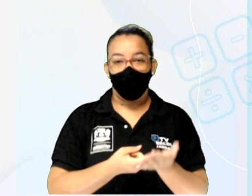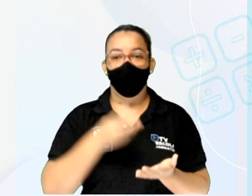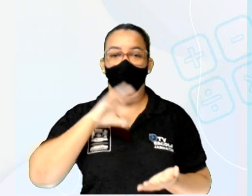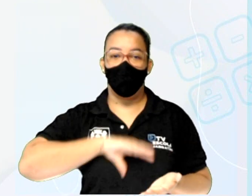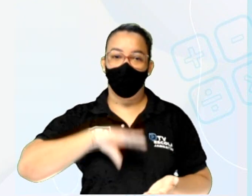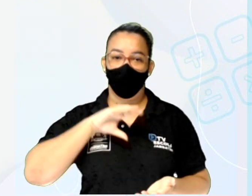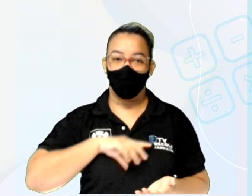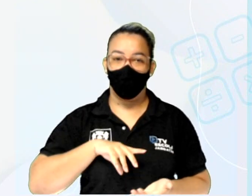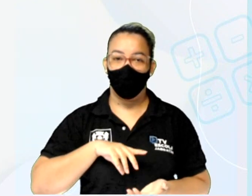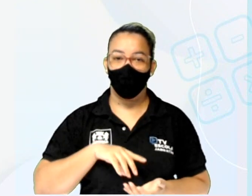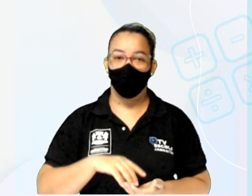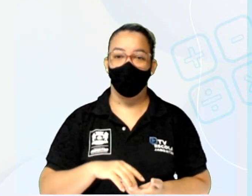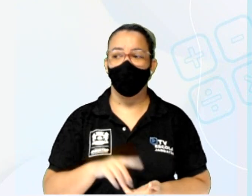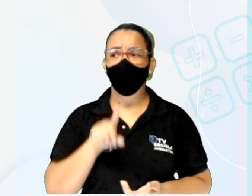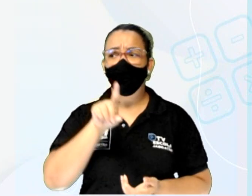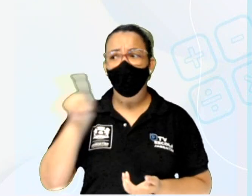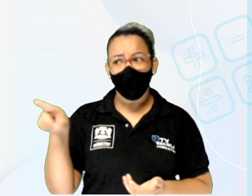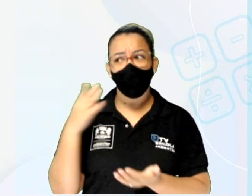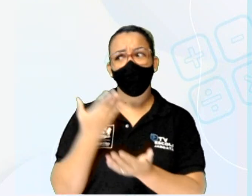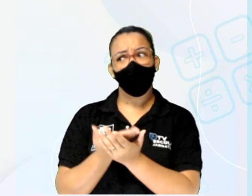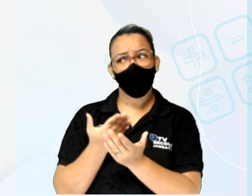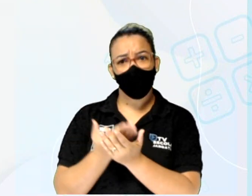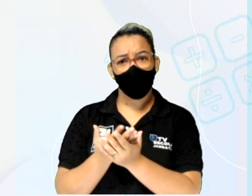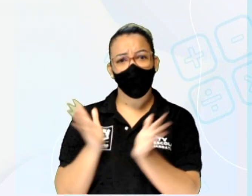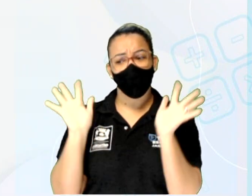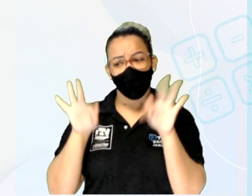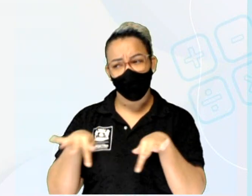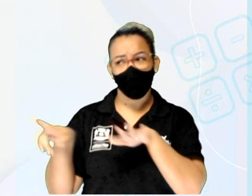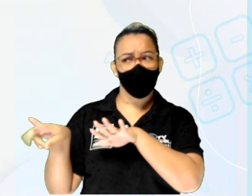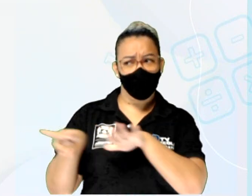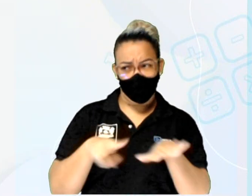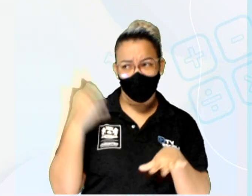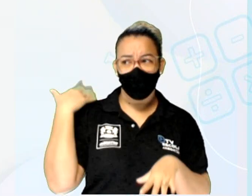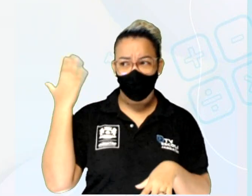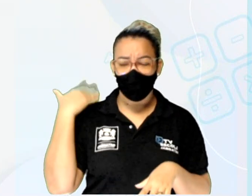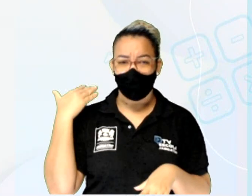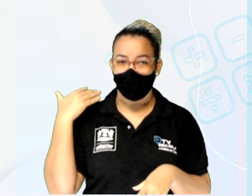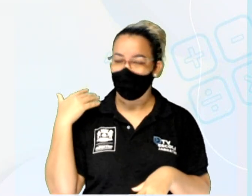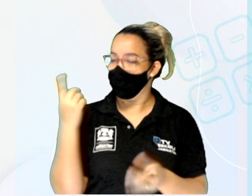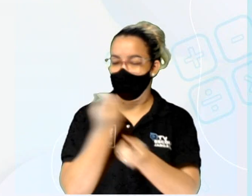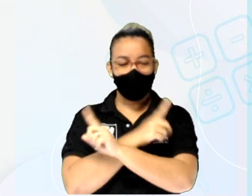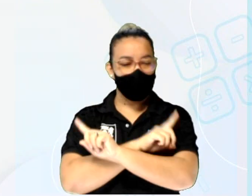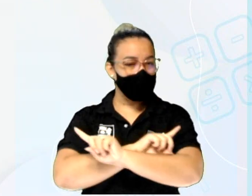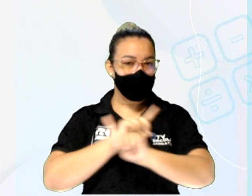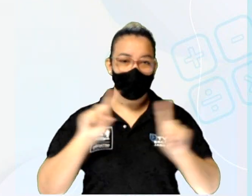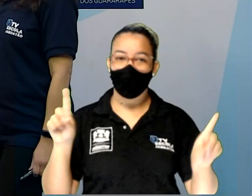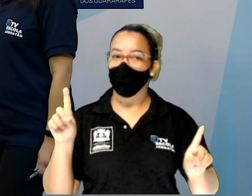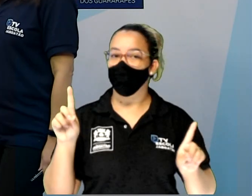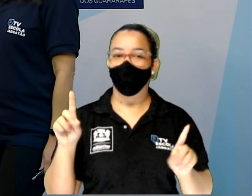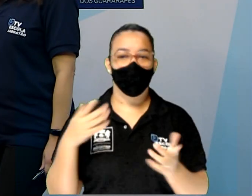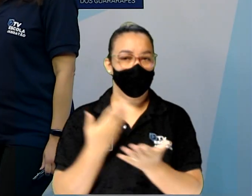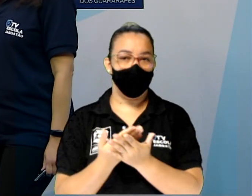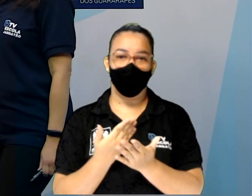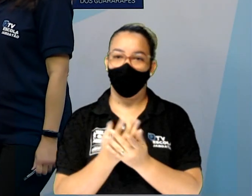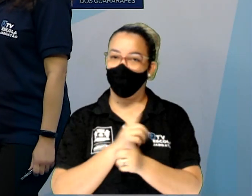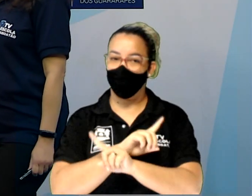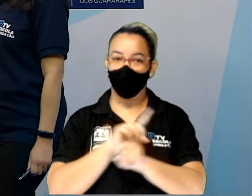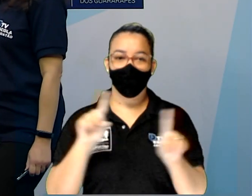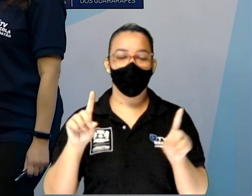Você estudou fim de semana passado? No, I didn't. Não, eu não estudei.